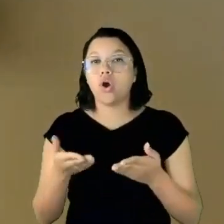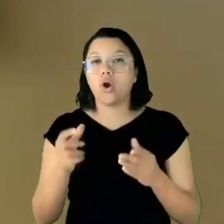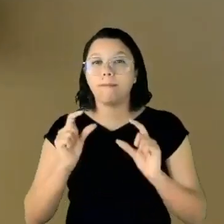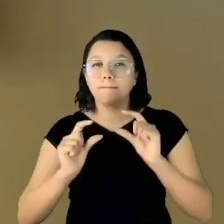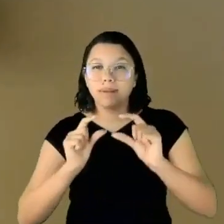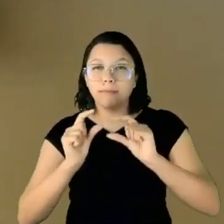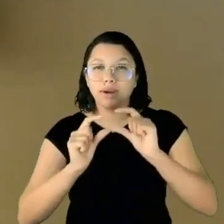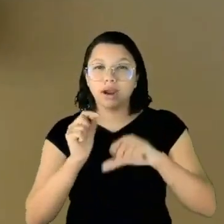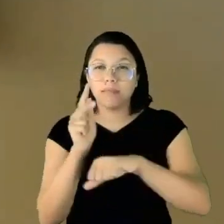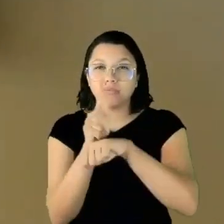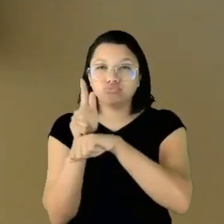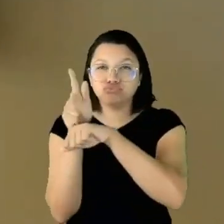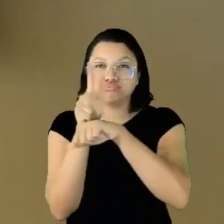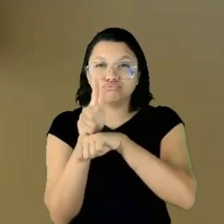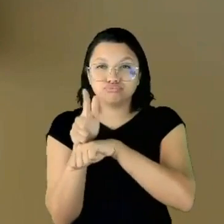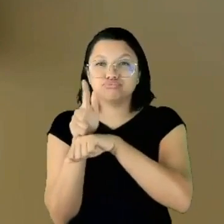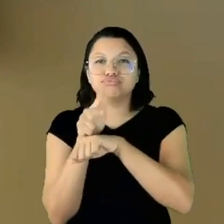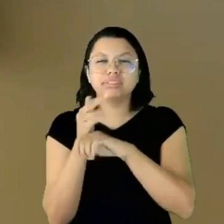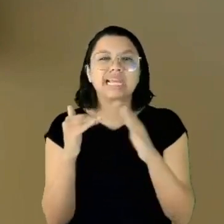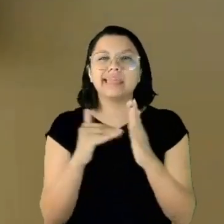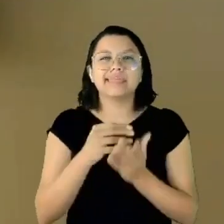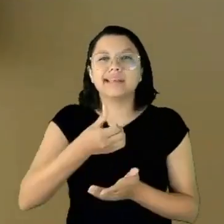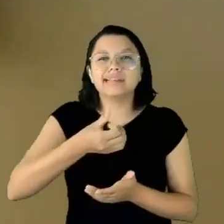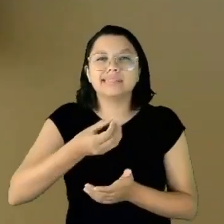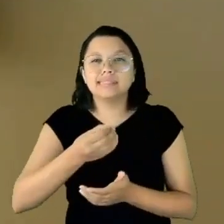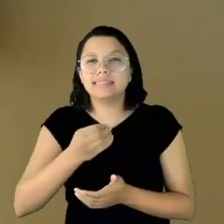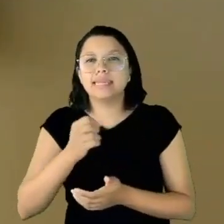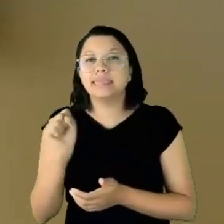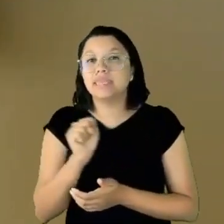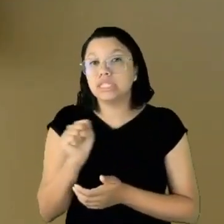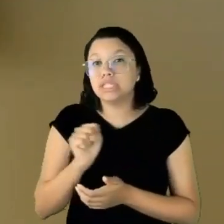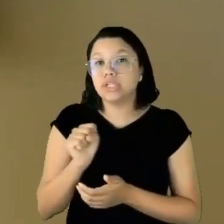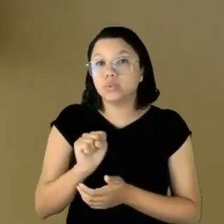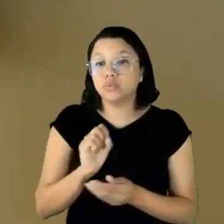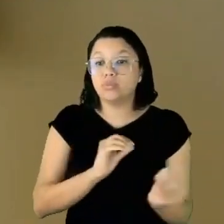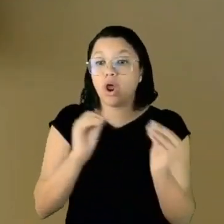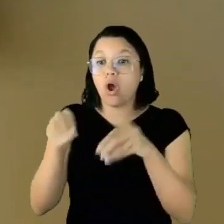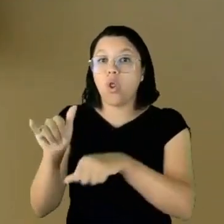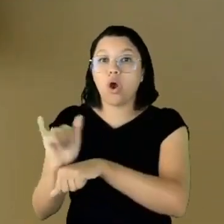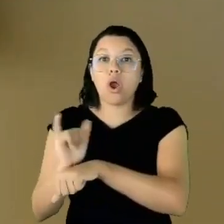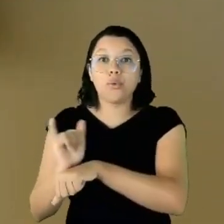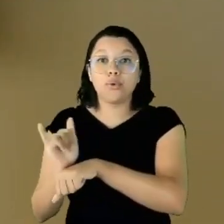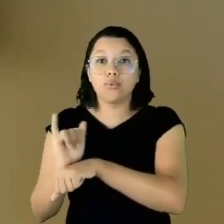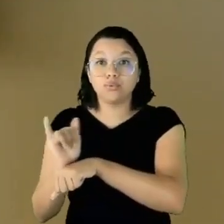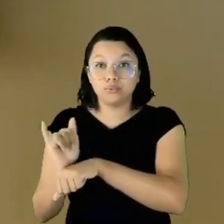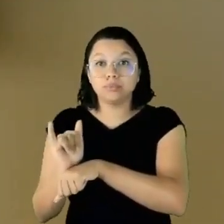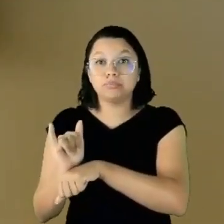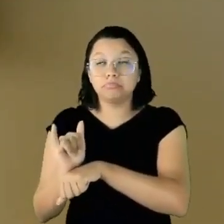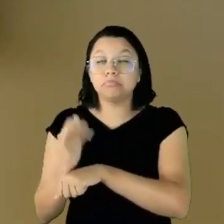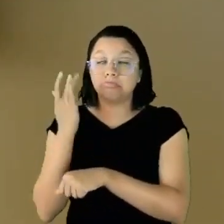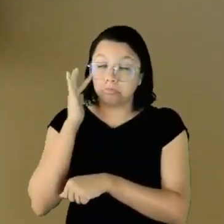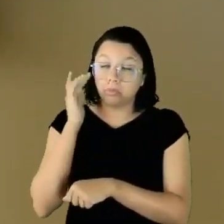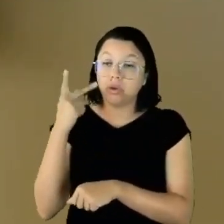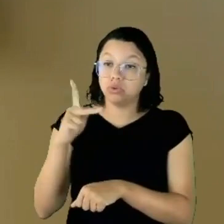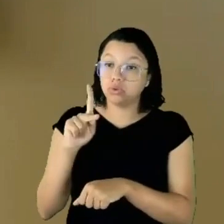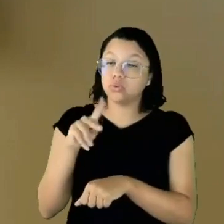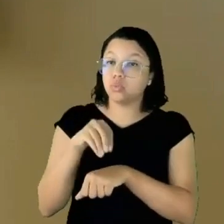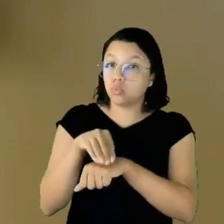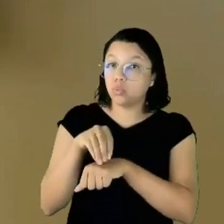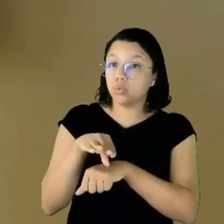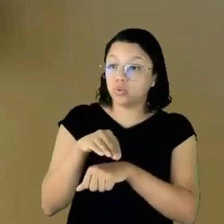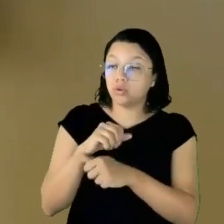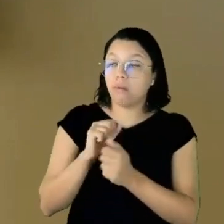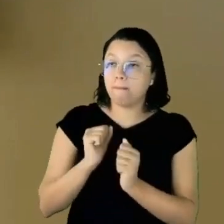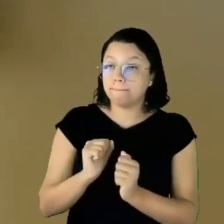em pequenos vídeos curtos de até 60 segundos que nós poderíamos colocar no YouTube eu acho que essa sua sugestão